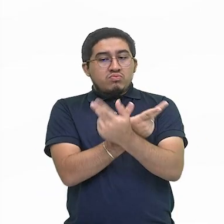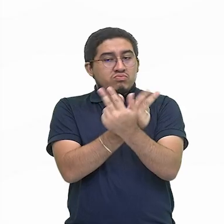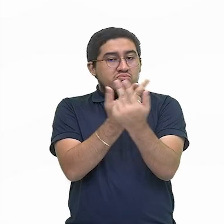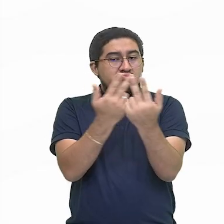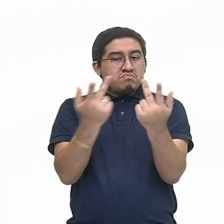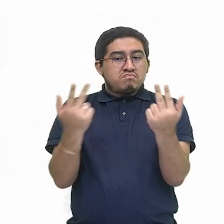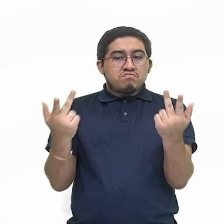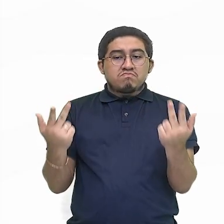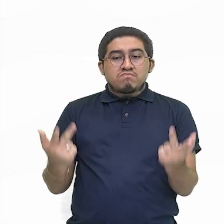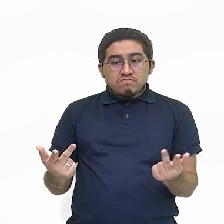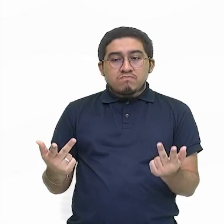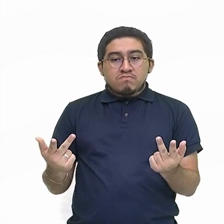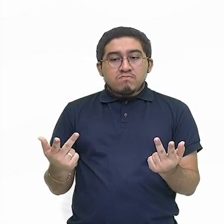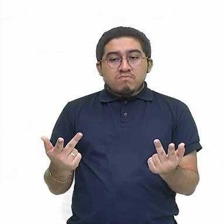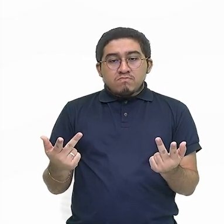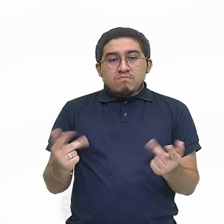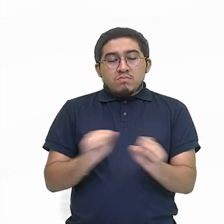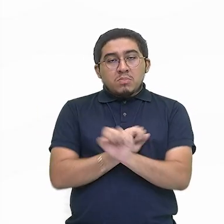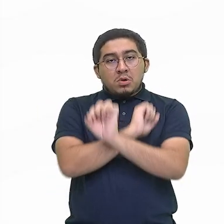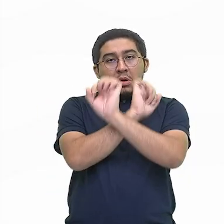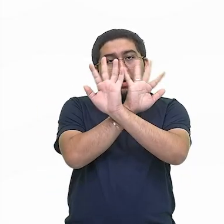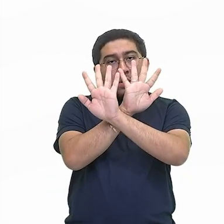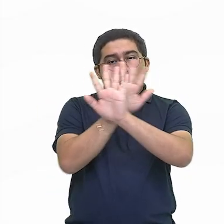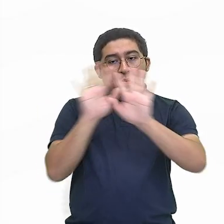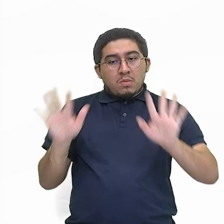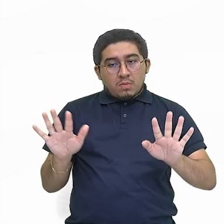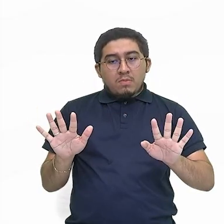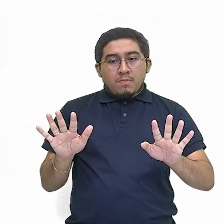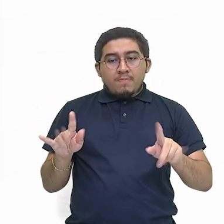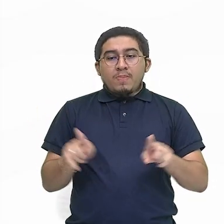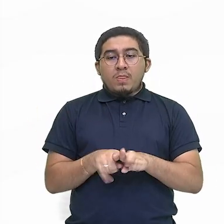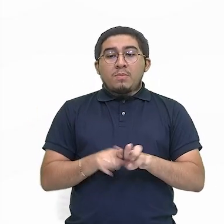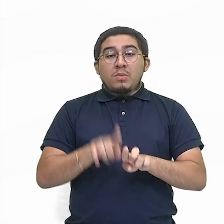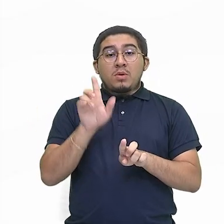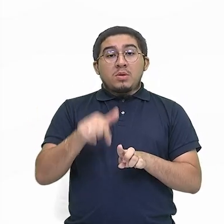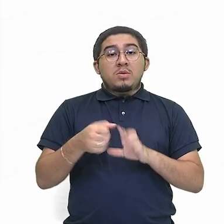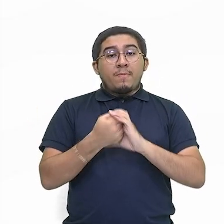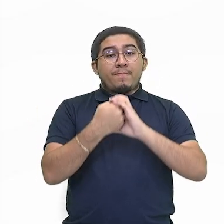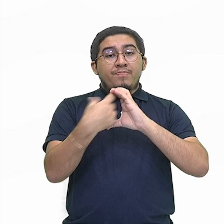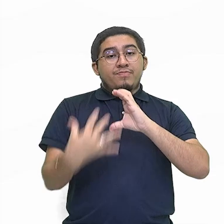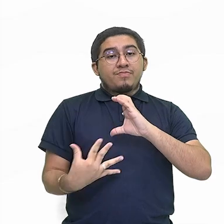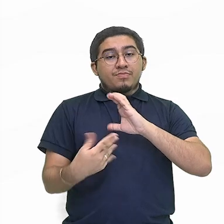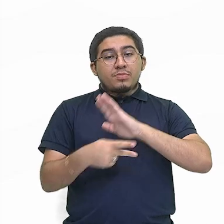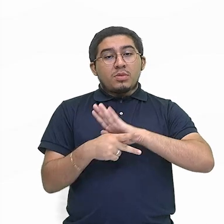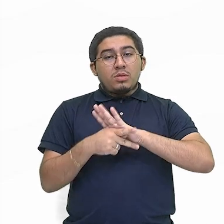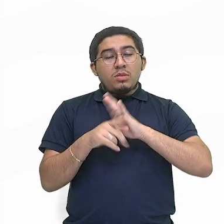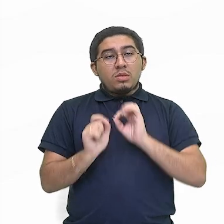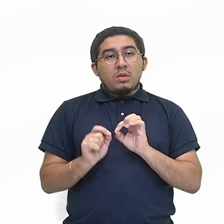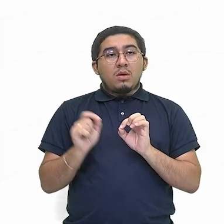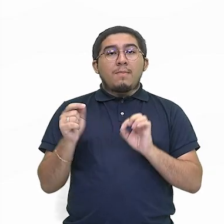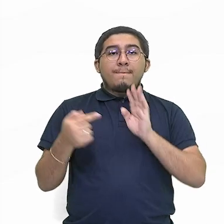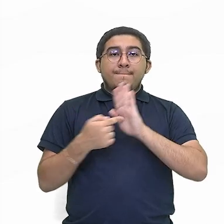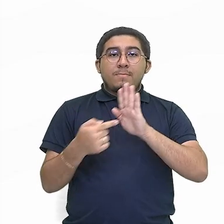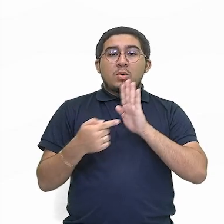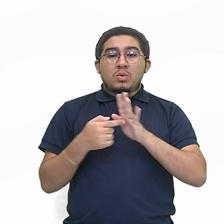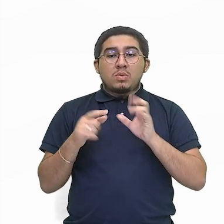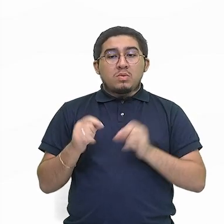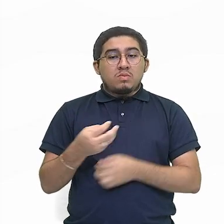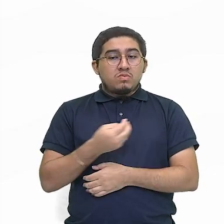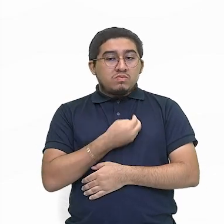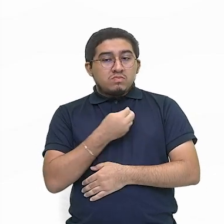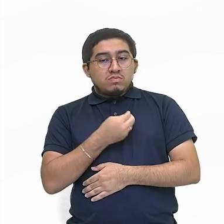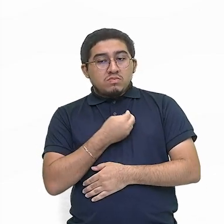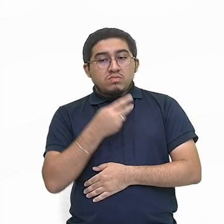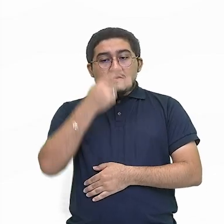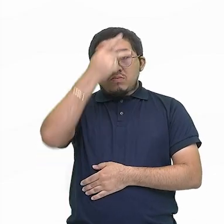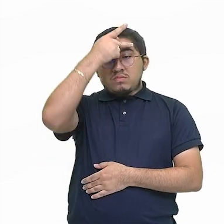ou seja, ampliados. E esses aspectos, eles moldam a vida